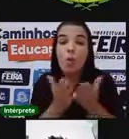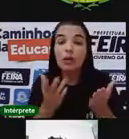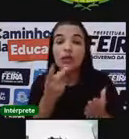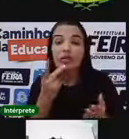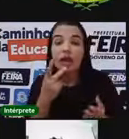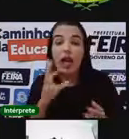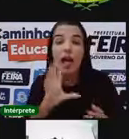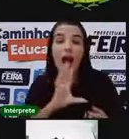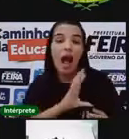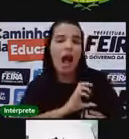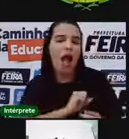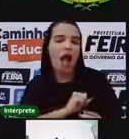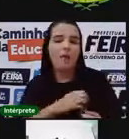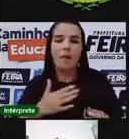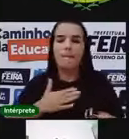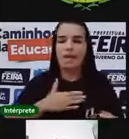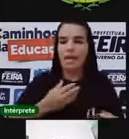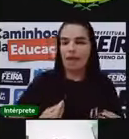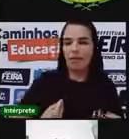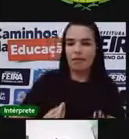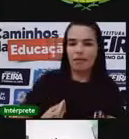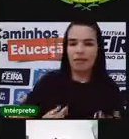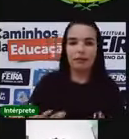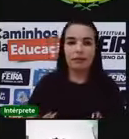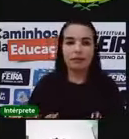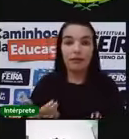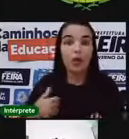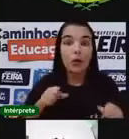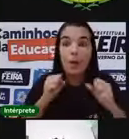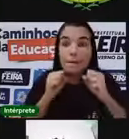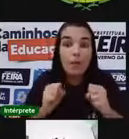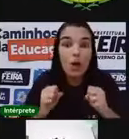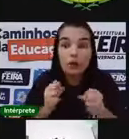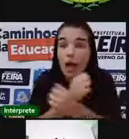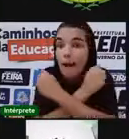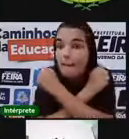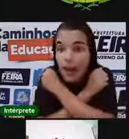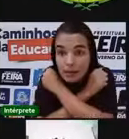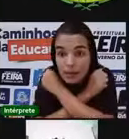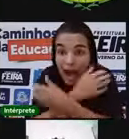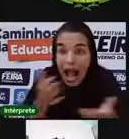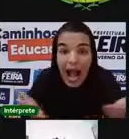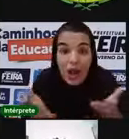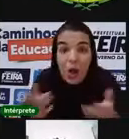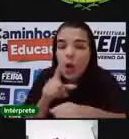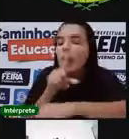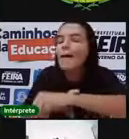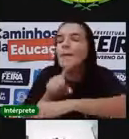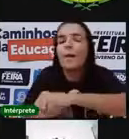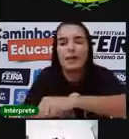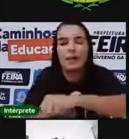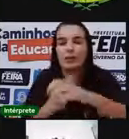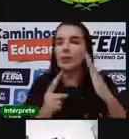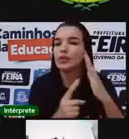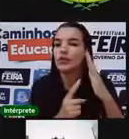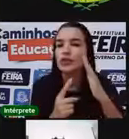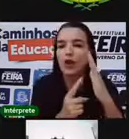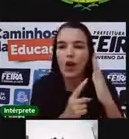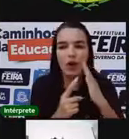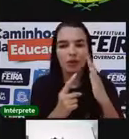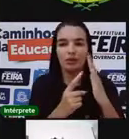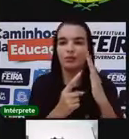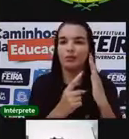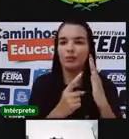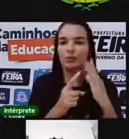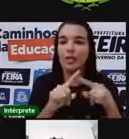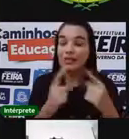vou visitar o velhinho, eu não vou pegar na mão de todo mundo, eu não vou abraçar todo mundo, eu vou deixar, porque eu estou preservando a vida. Então, tudo isso